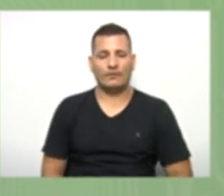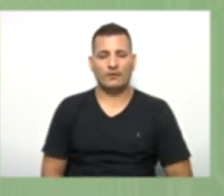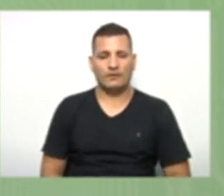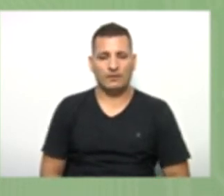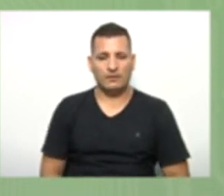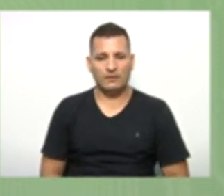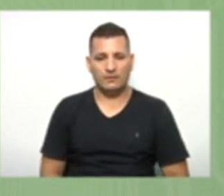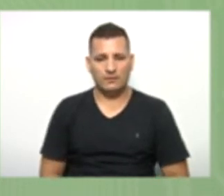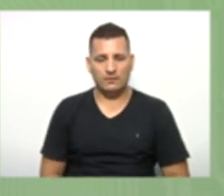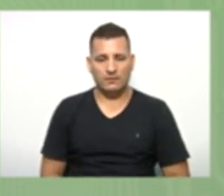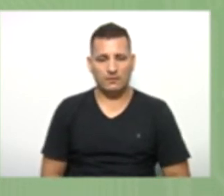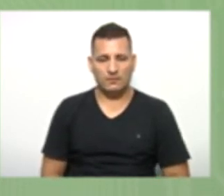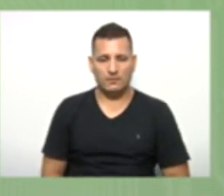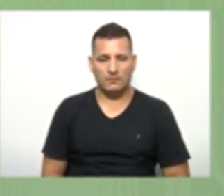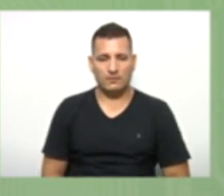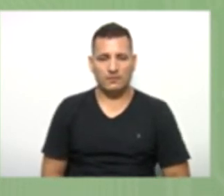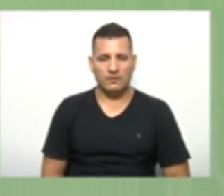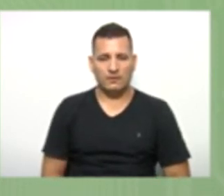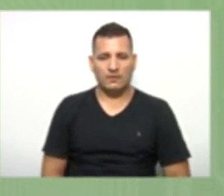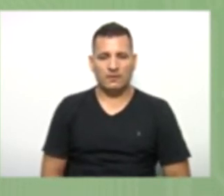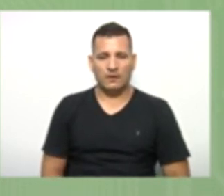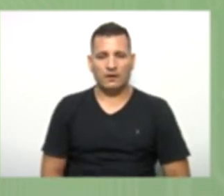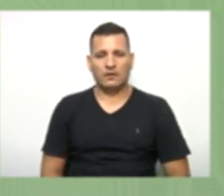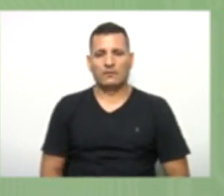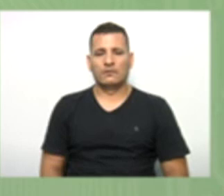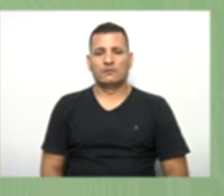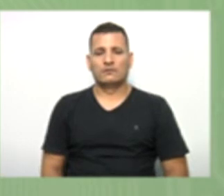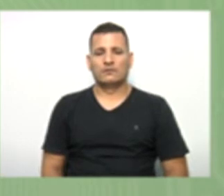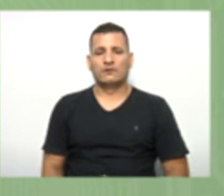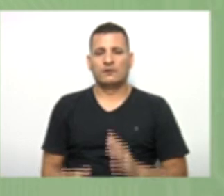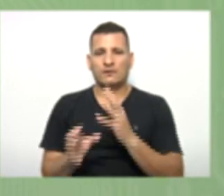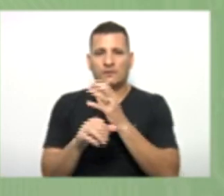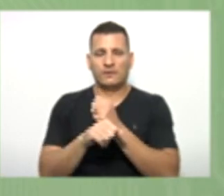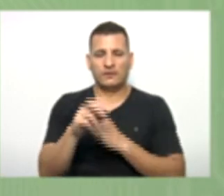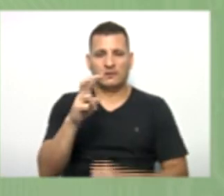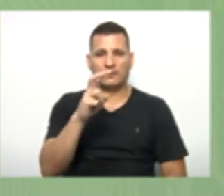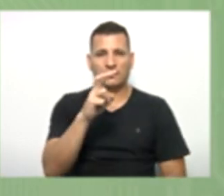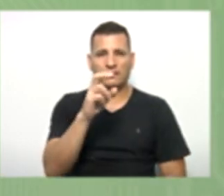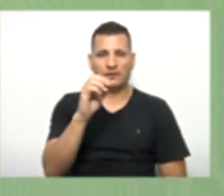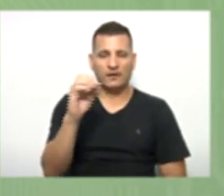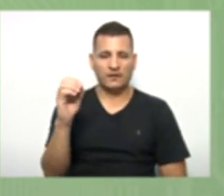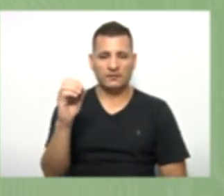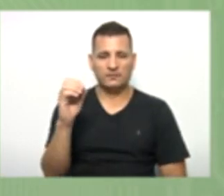vezes 5% vai dar quanto? R$500.